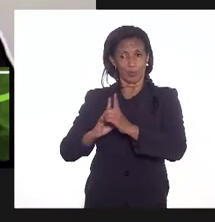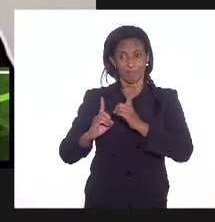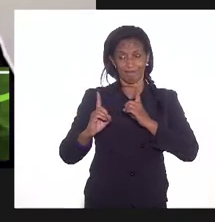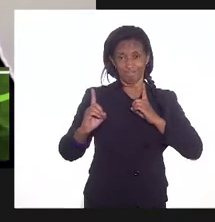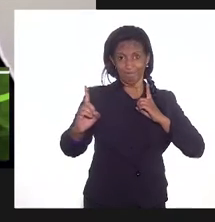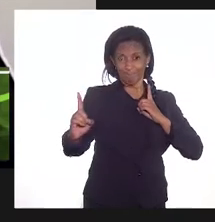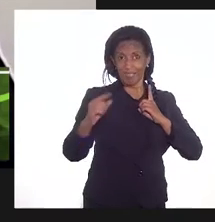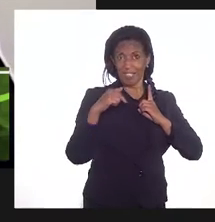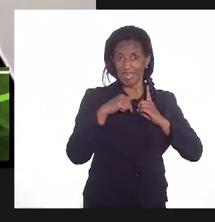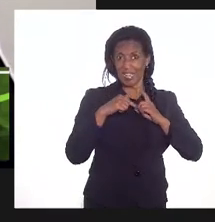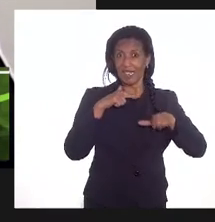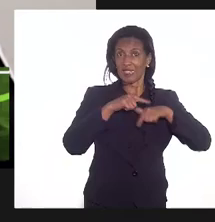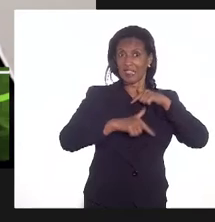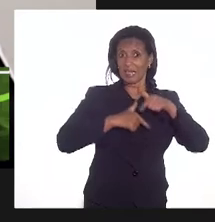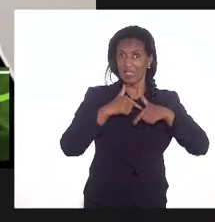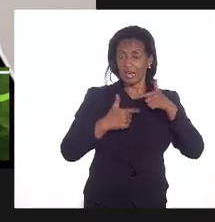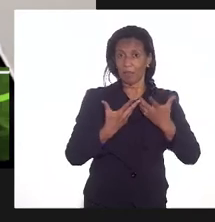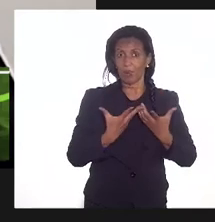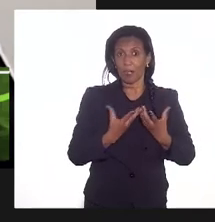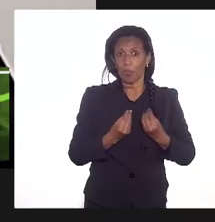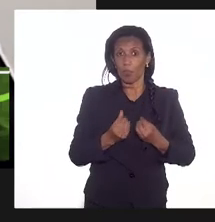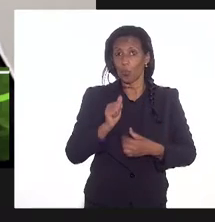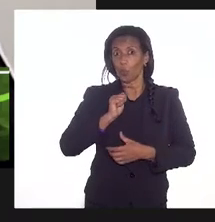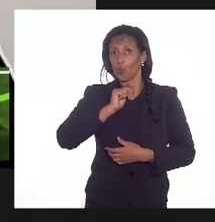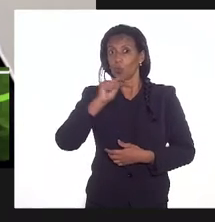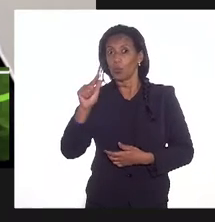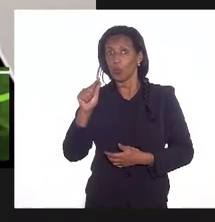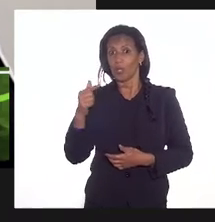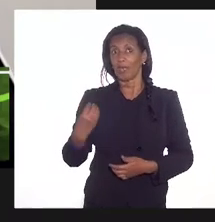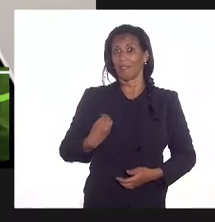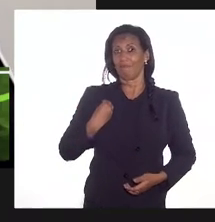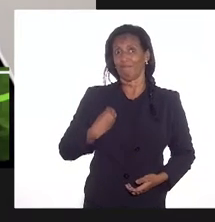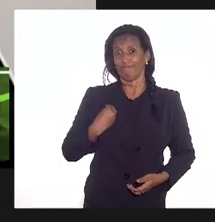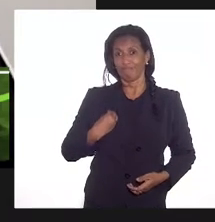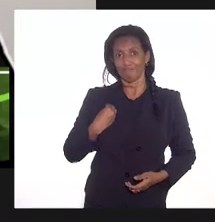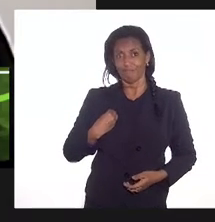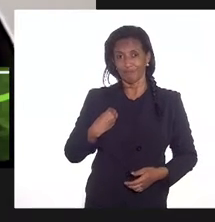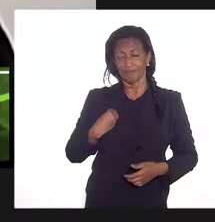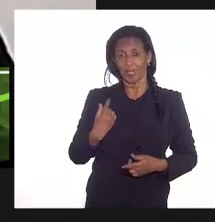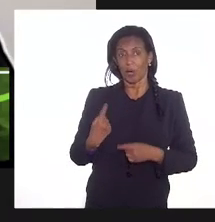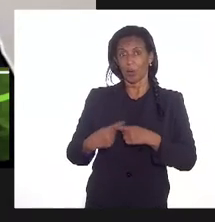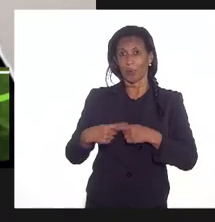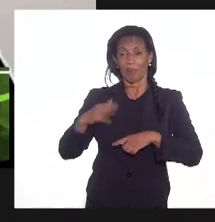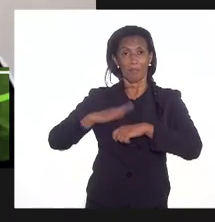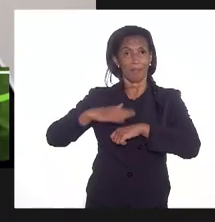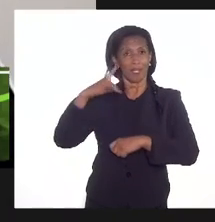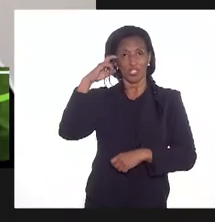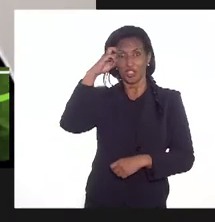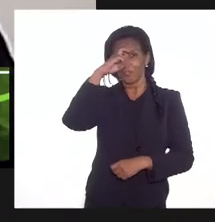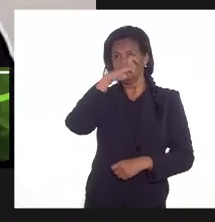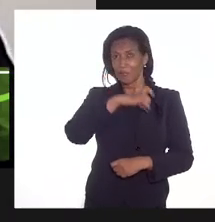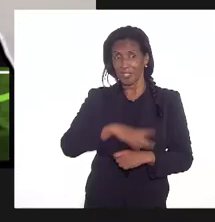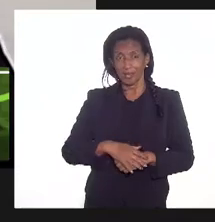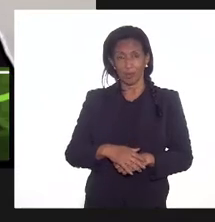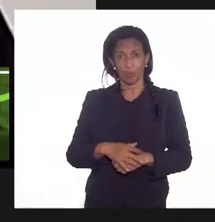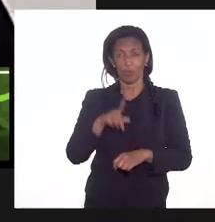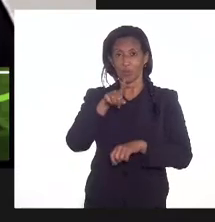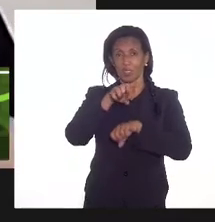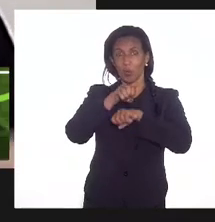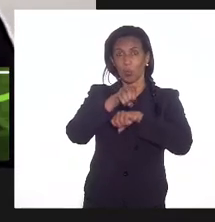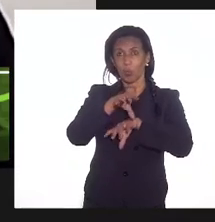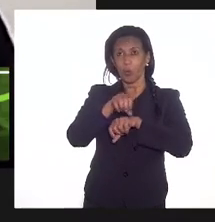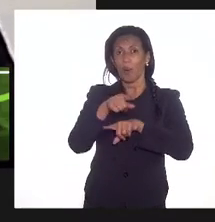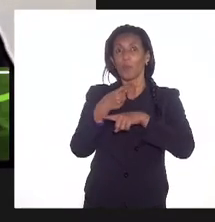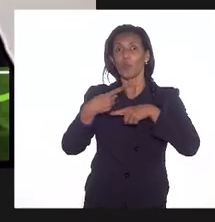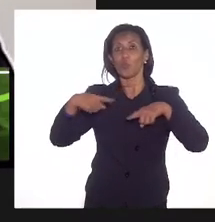mais do que na aula na aula presencial porque é muito mais difícil da aula online imaginem da aula de